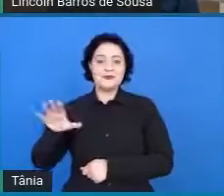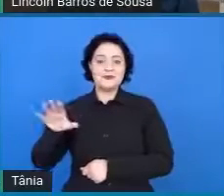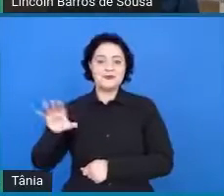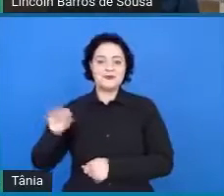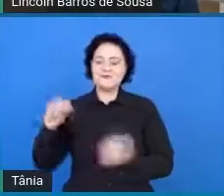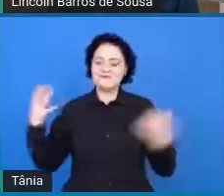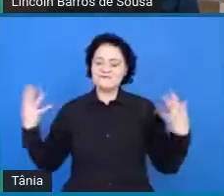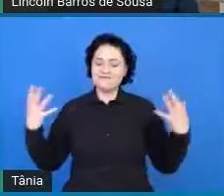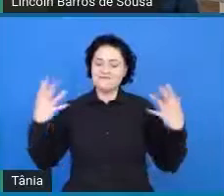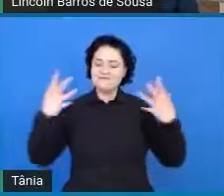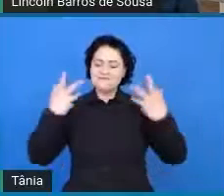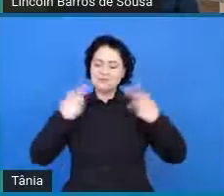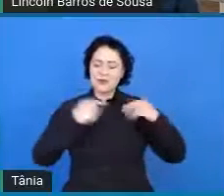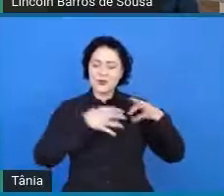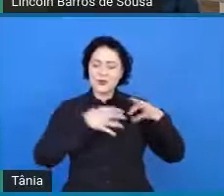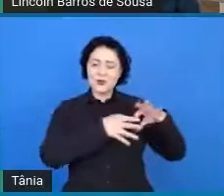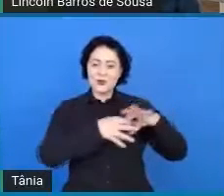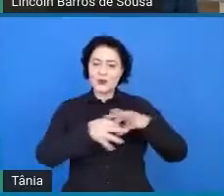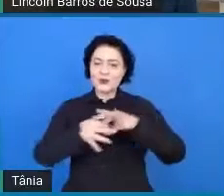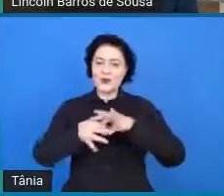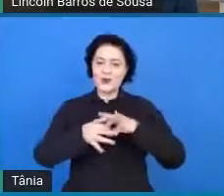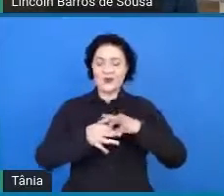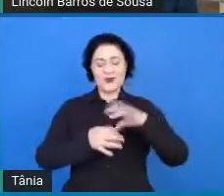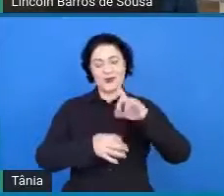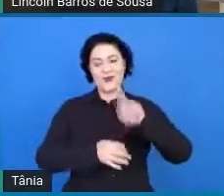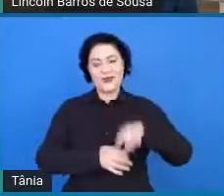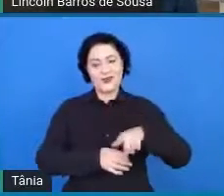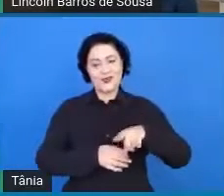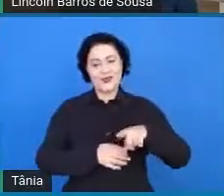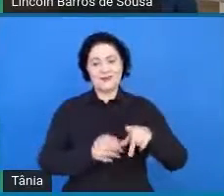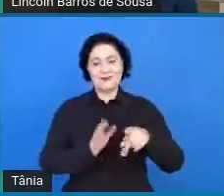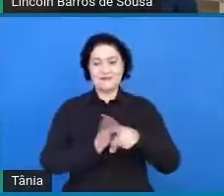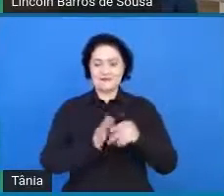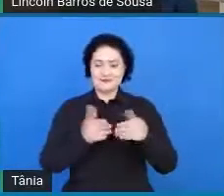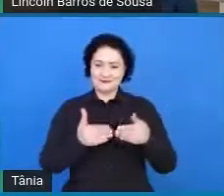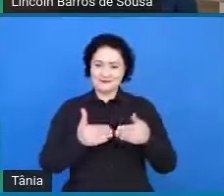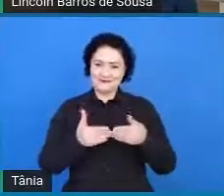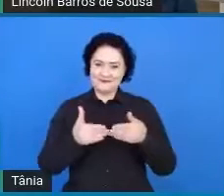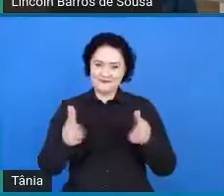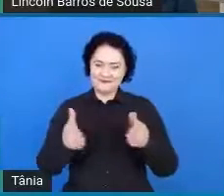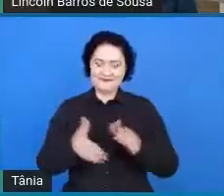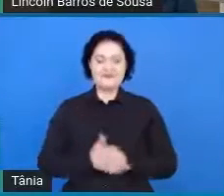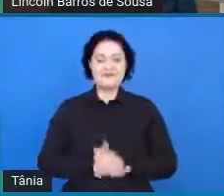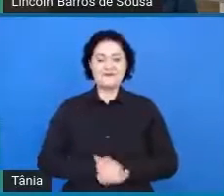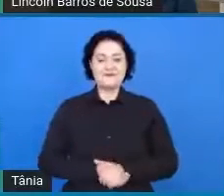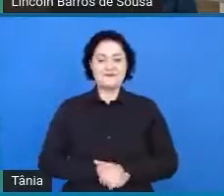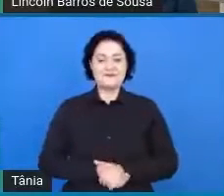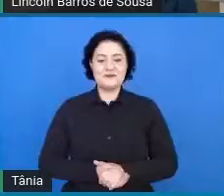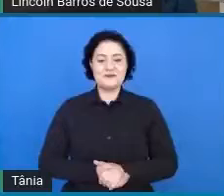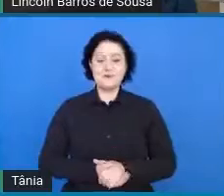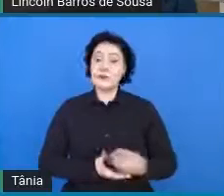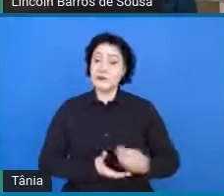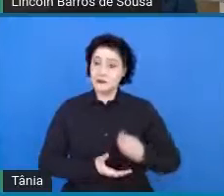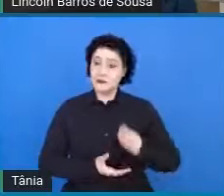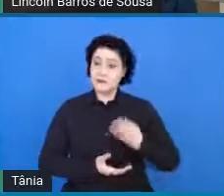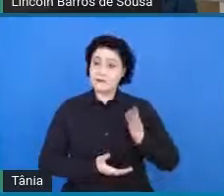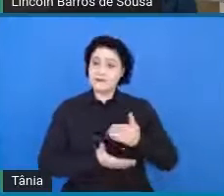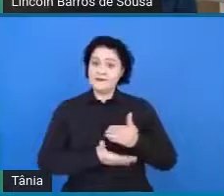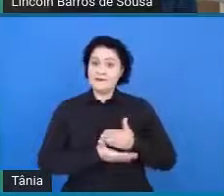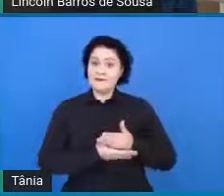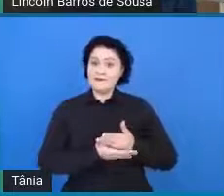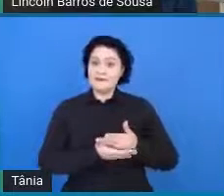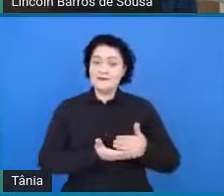dessa beleza que foi que essa nossa vinheta de abertura também estávamos lá desde o início